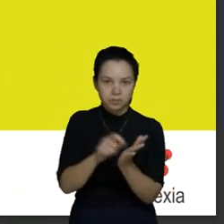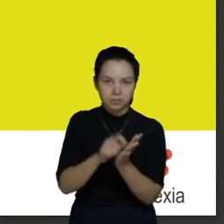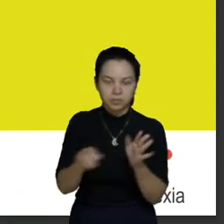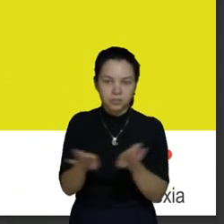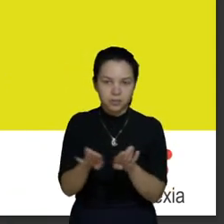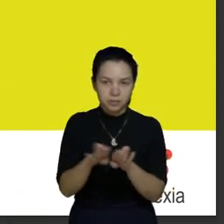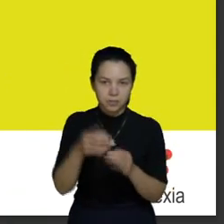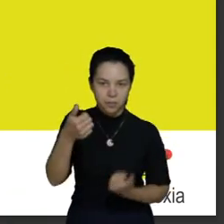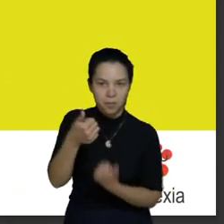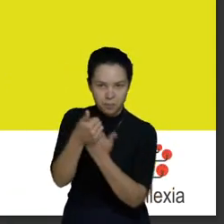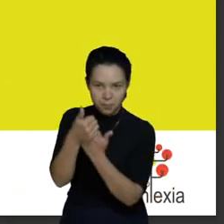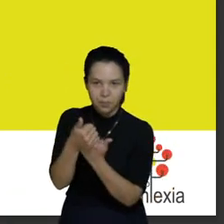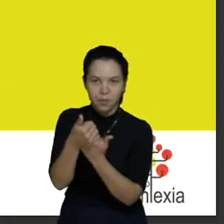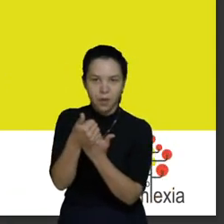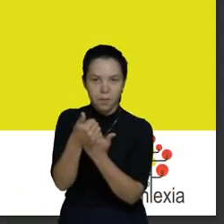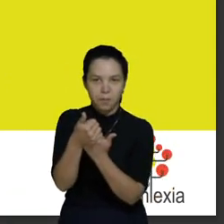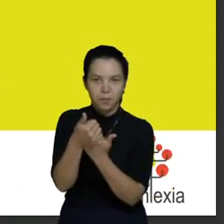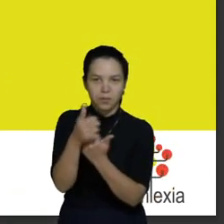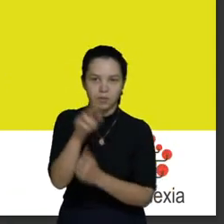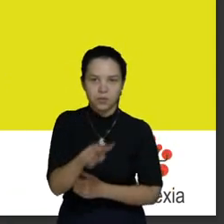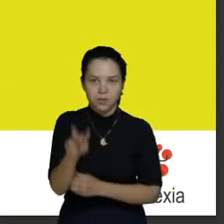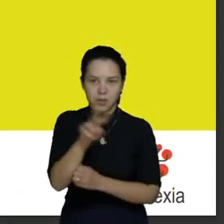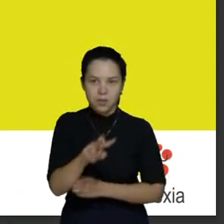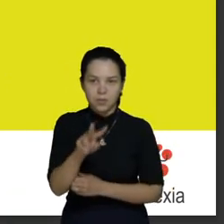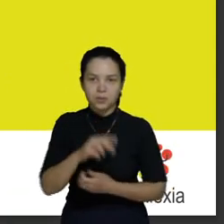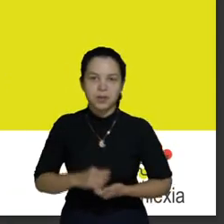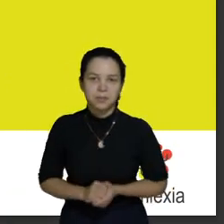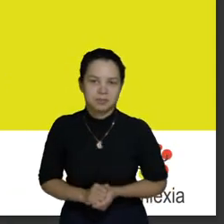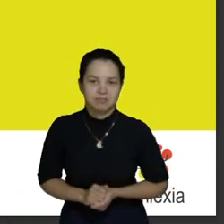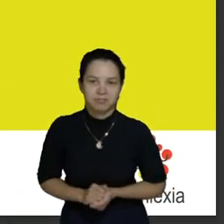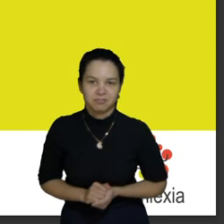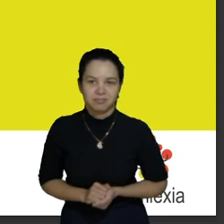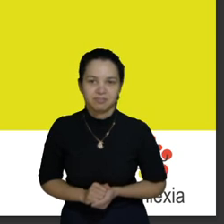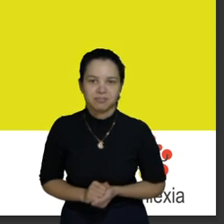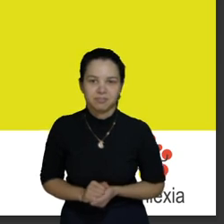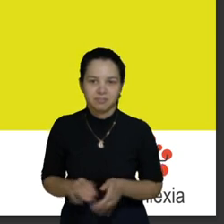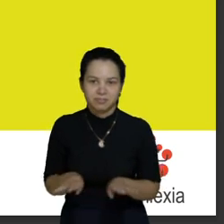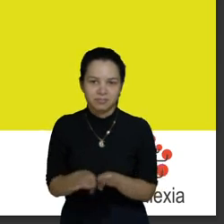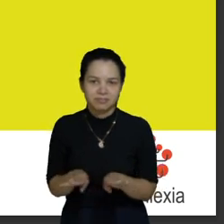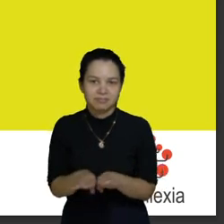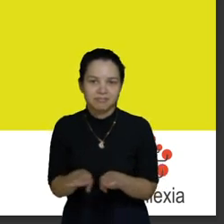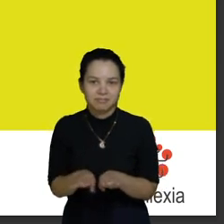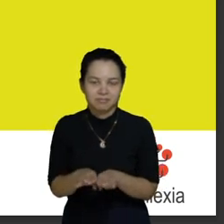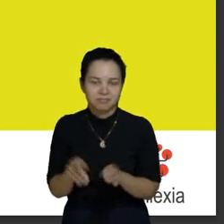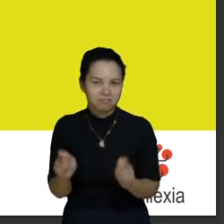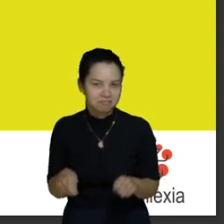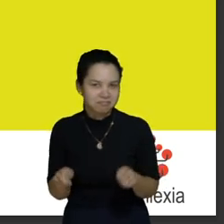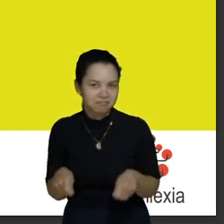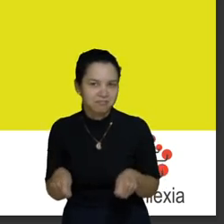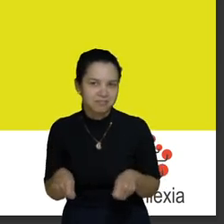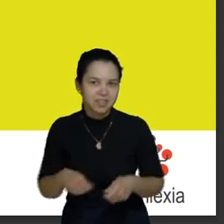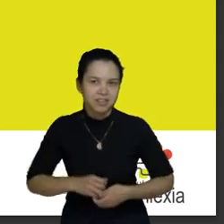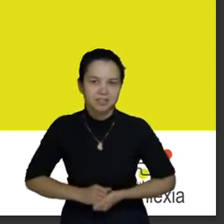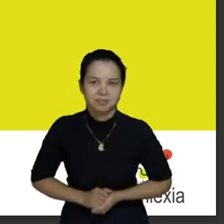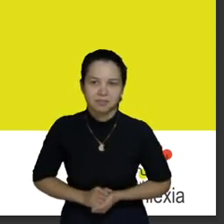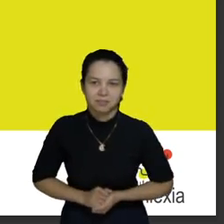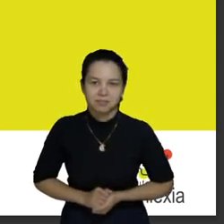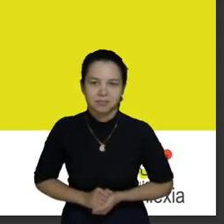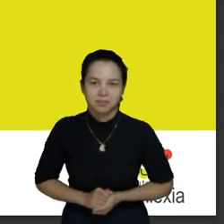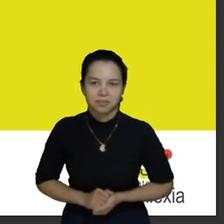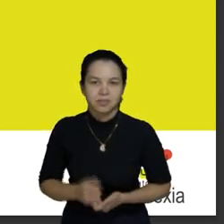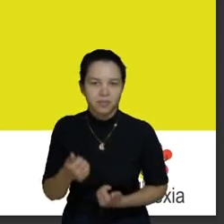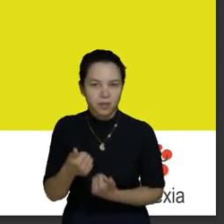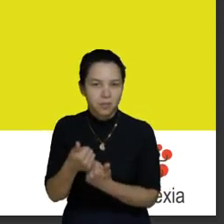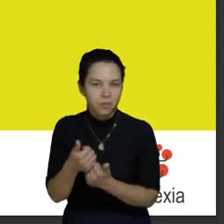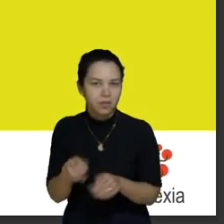visual né Então sempre que eu tenho eu tenho a possibilidade de ter apoio visual E aí também paraas